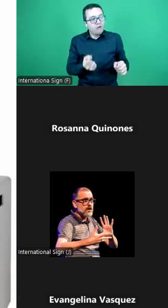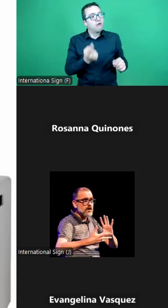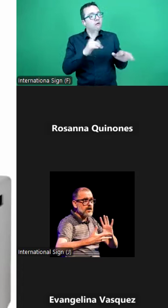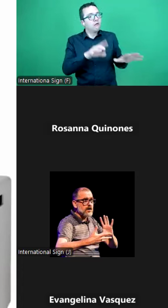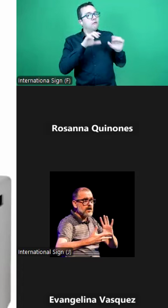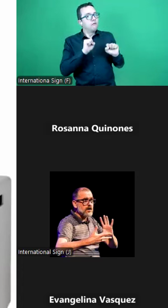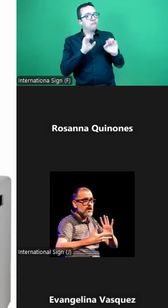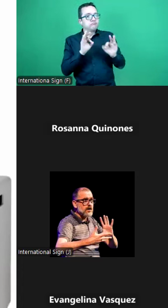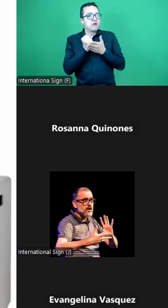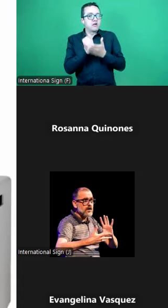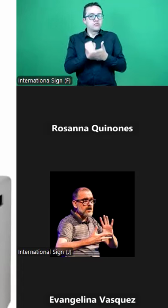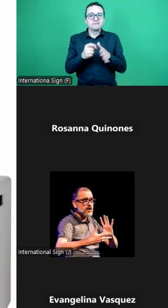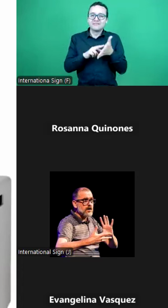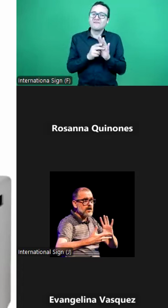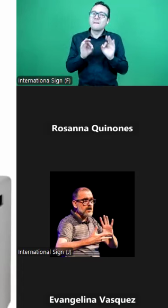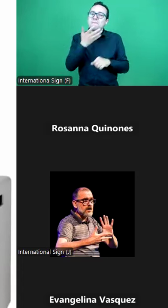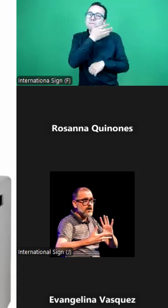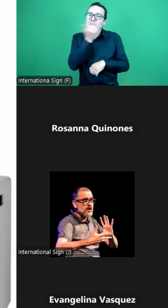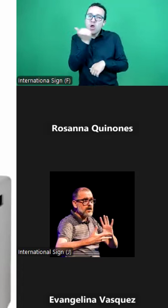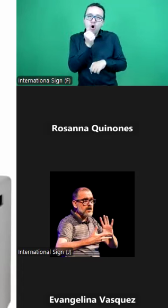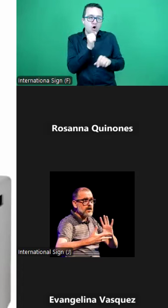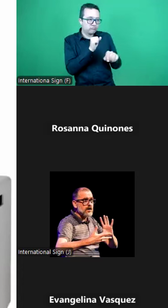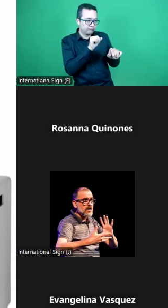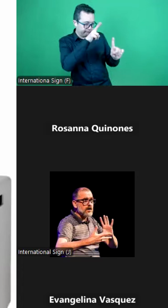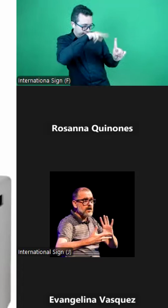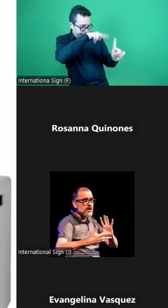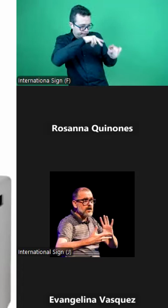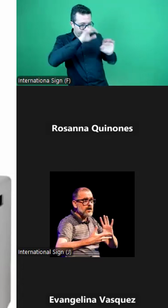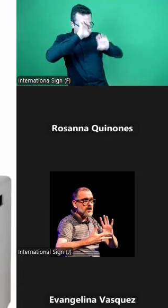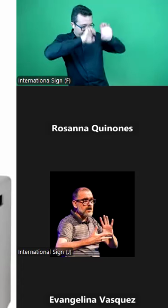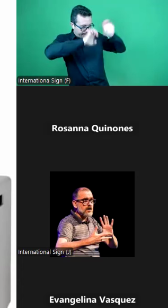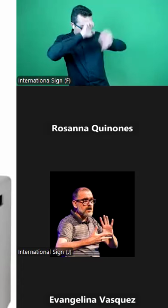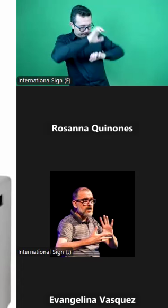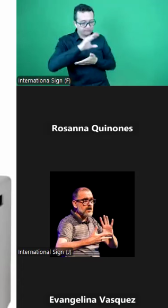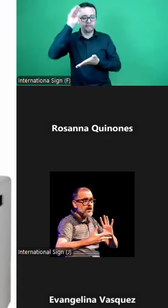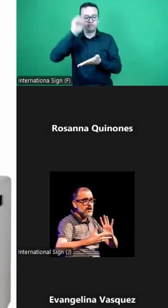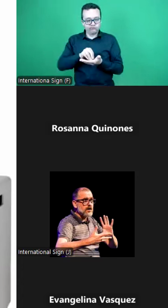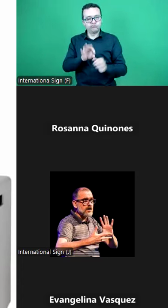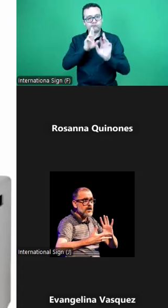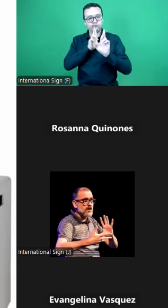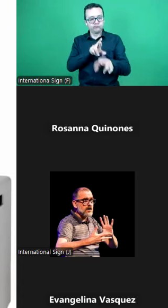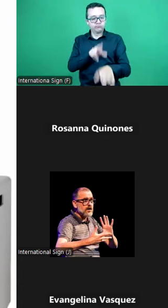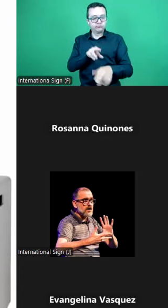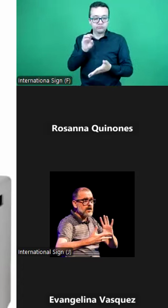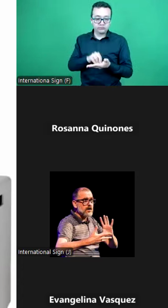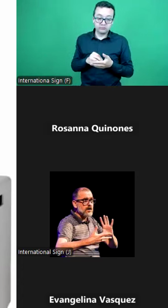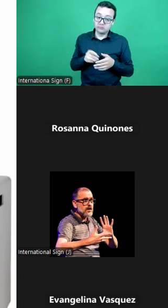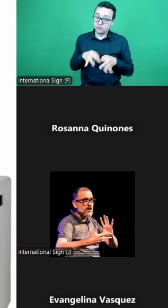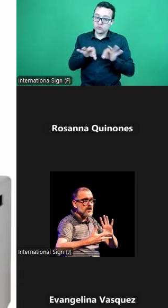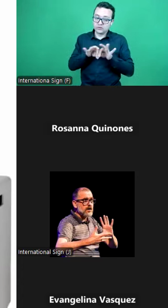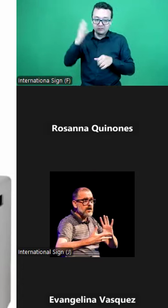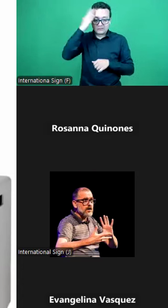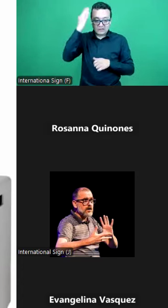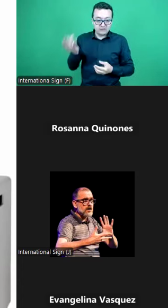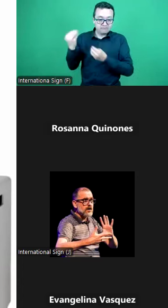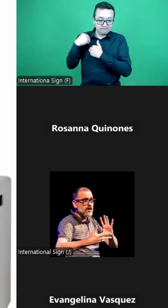uma melhora do que já estivemos falando, uma melhora no diagnóstico dos pacientes. É importante levar